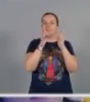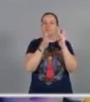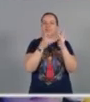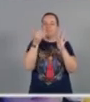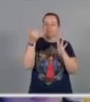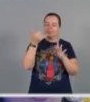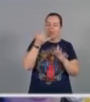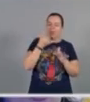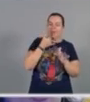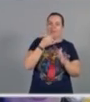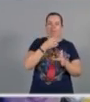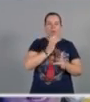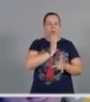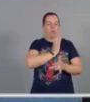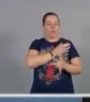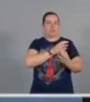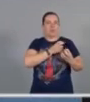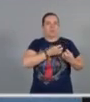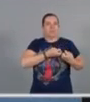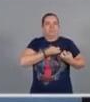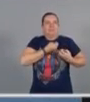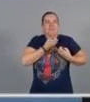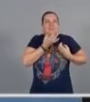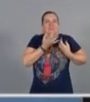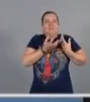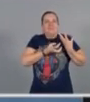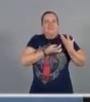ardia o coração